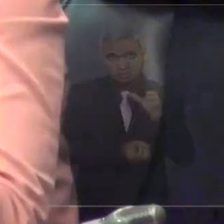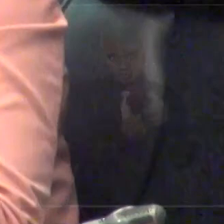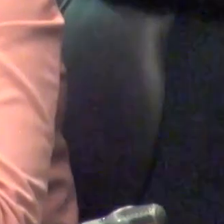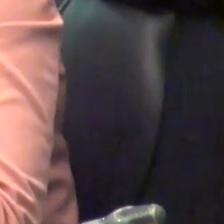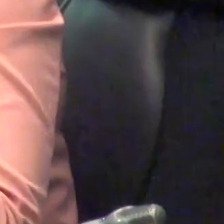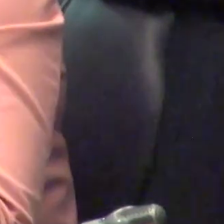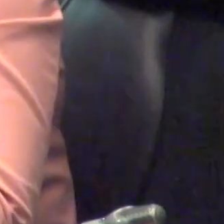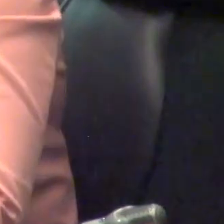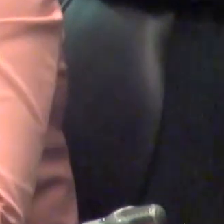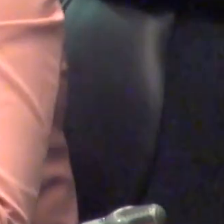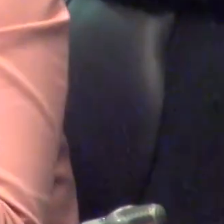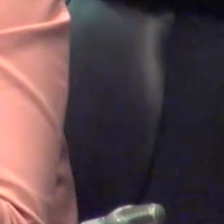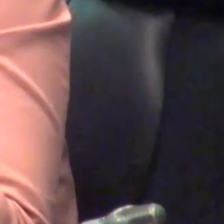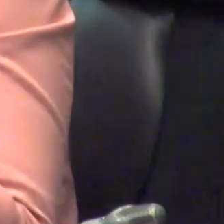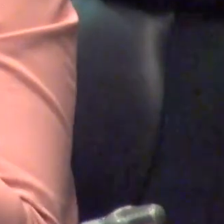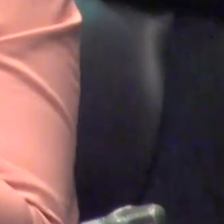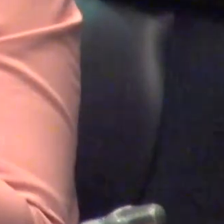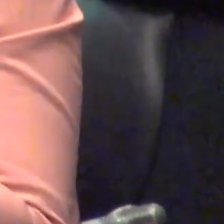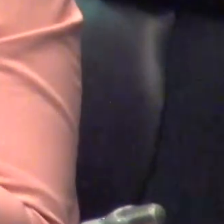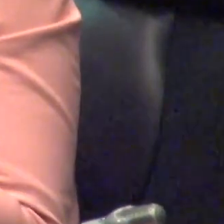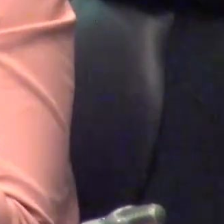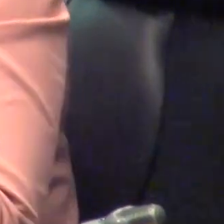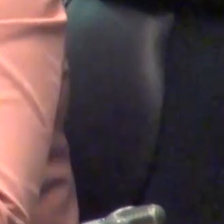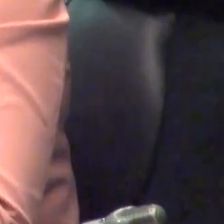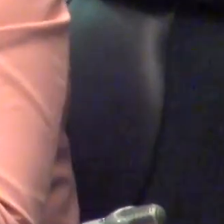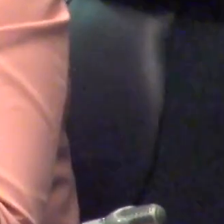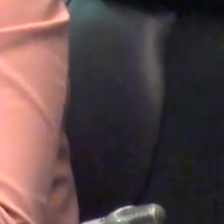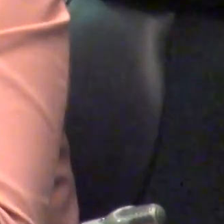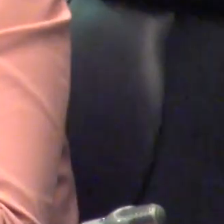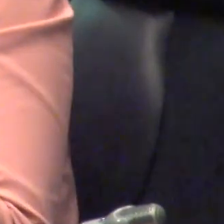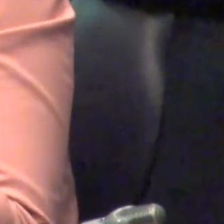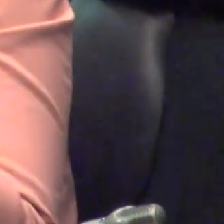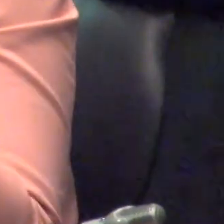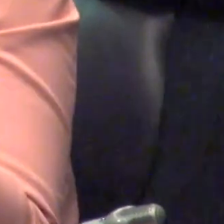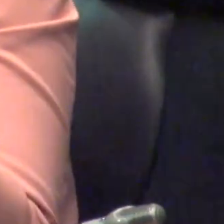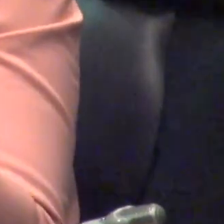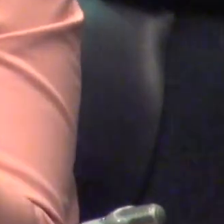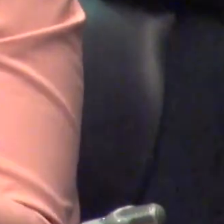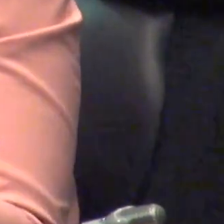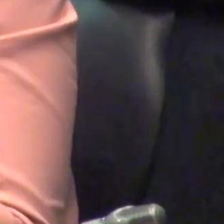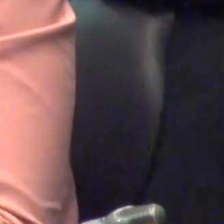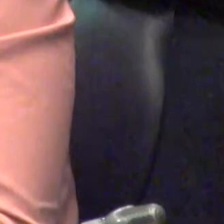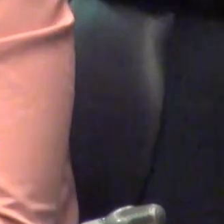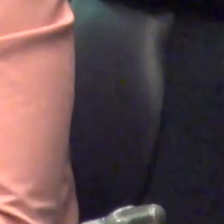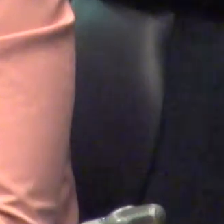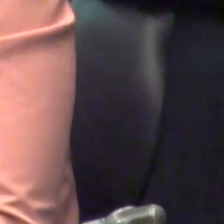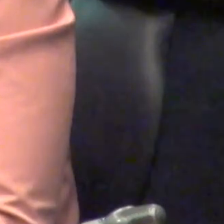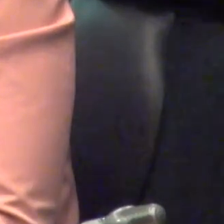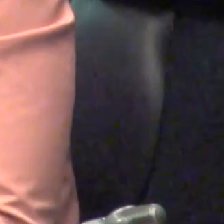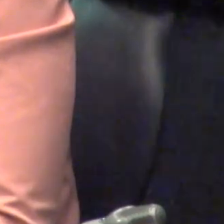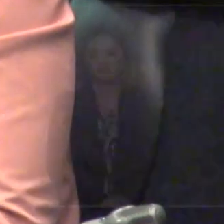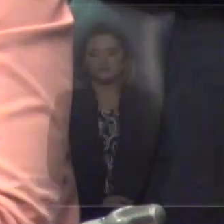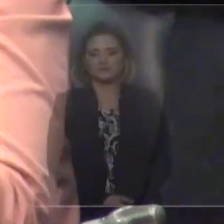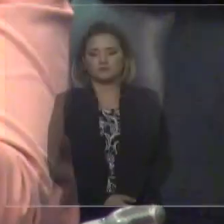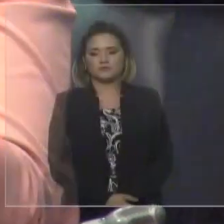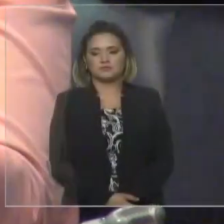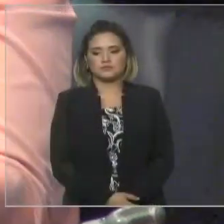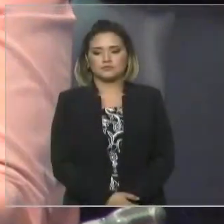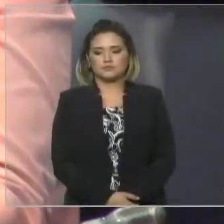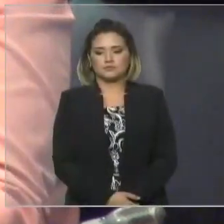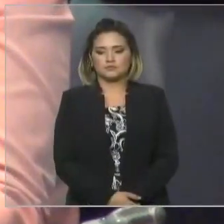um problema, o deputado Leonardo Sá, que foi diretor, sabe disso, com a empresa que estava fazendo o centro de